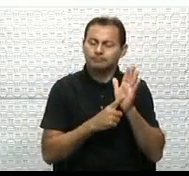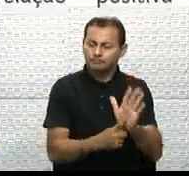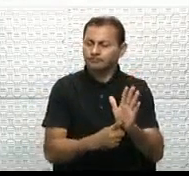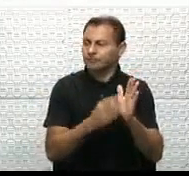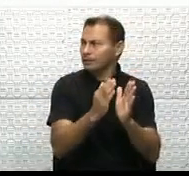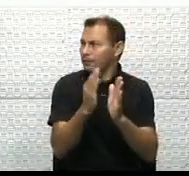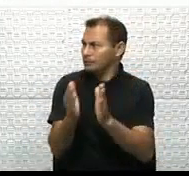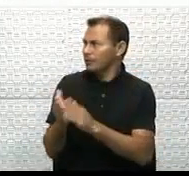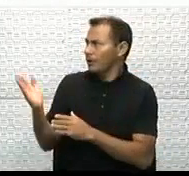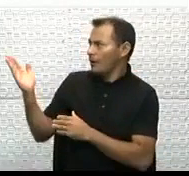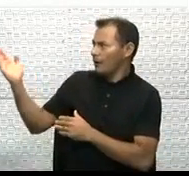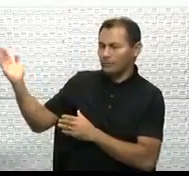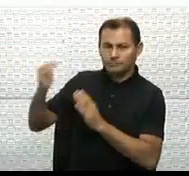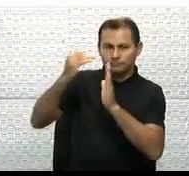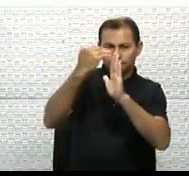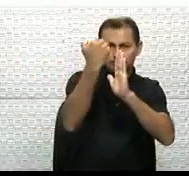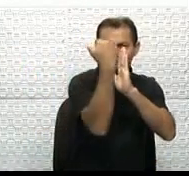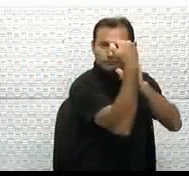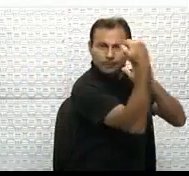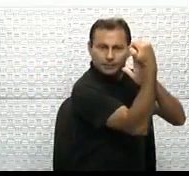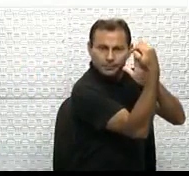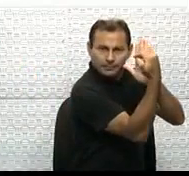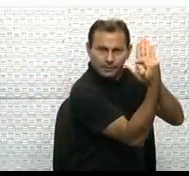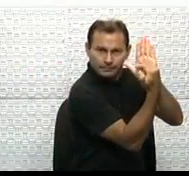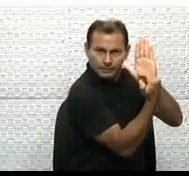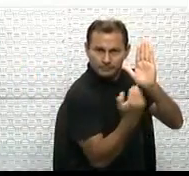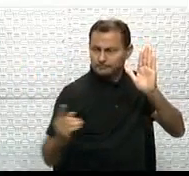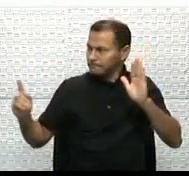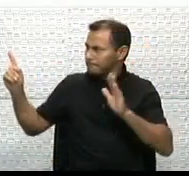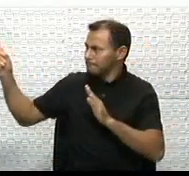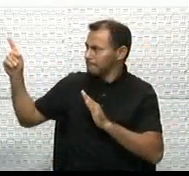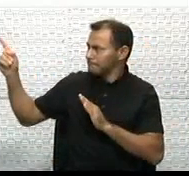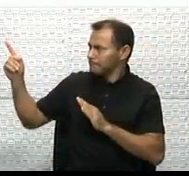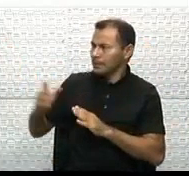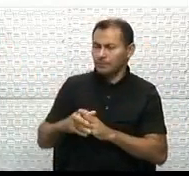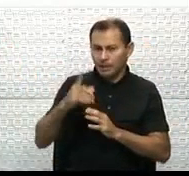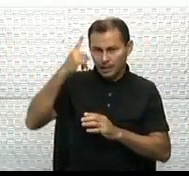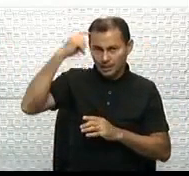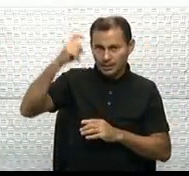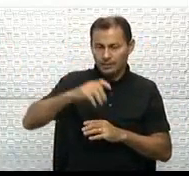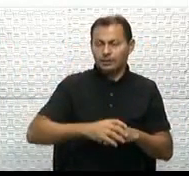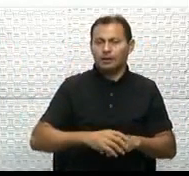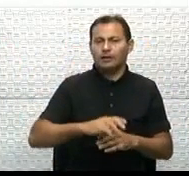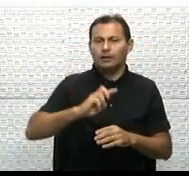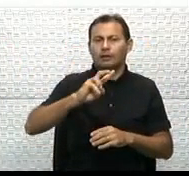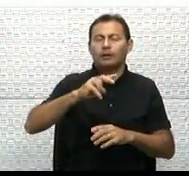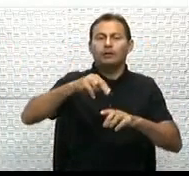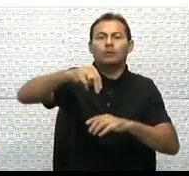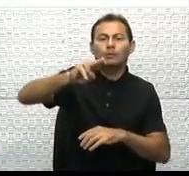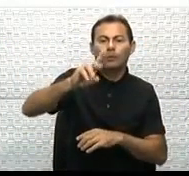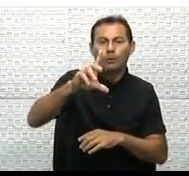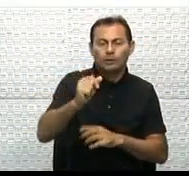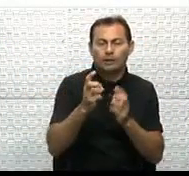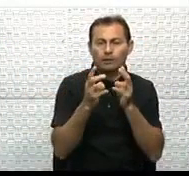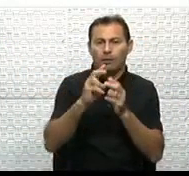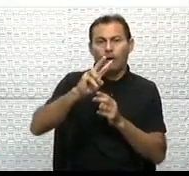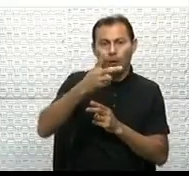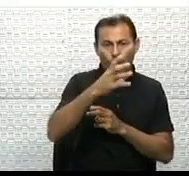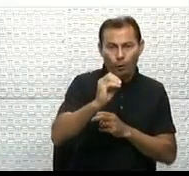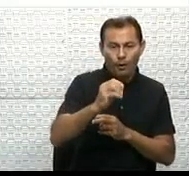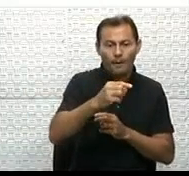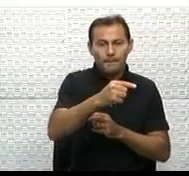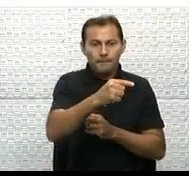passos. Passo 1. Vamos considerar as hipóteses. Hipótese nula. ρ